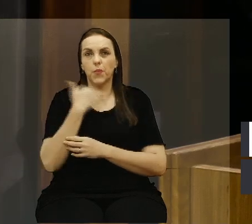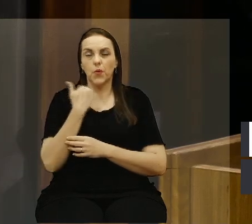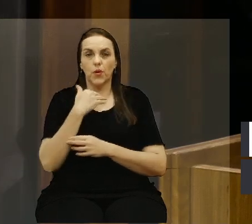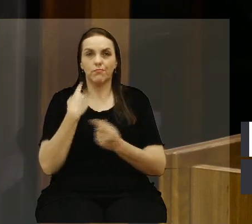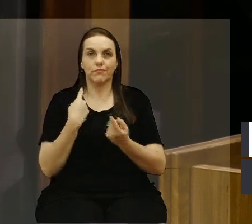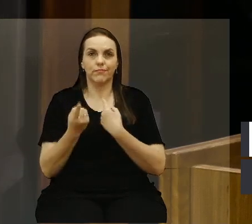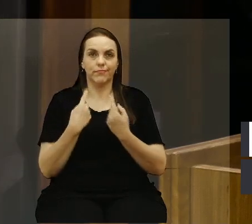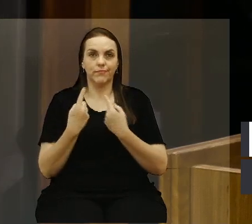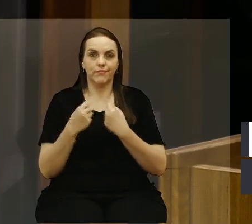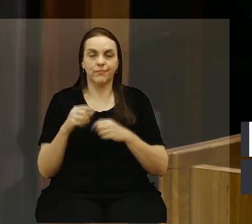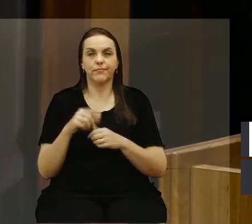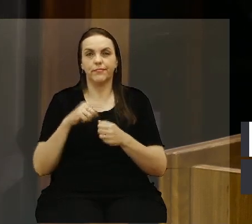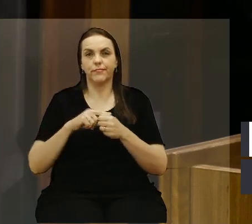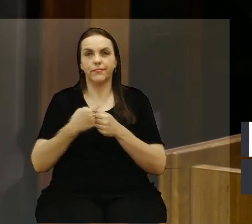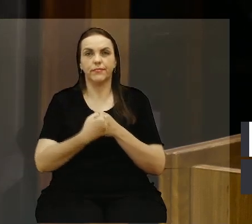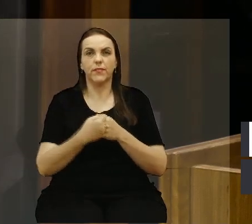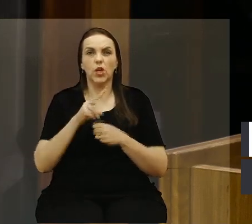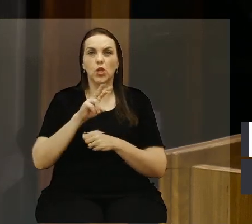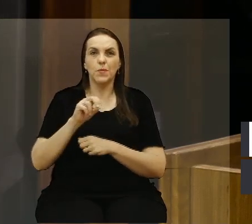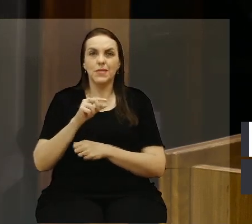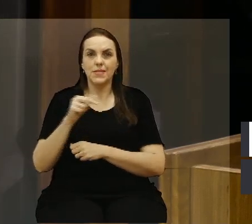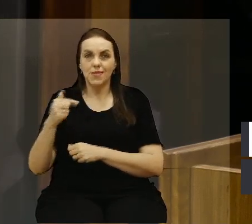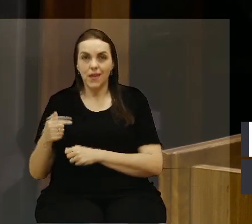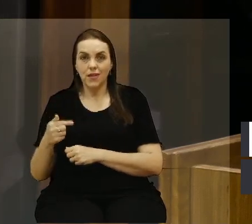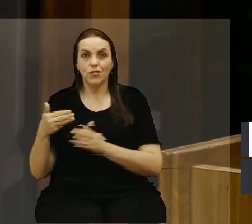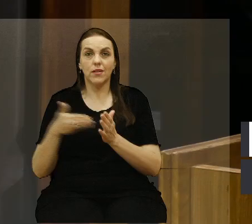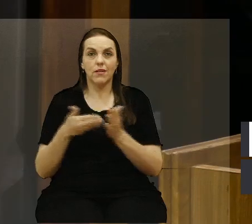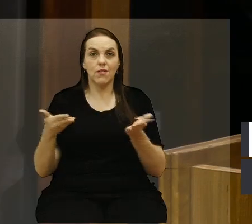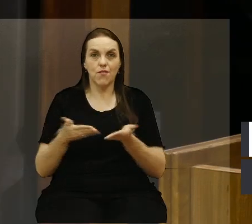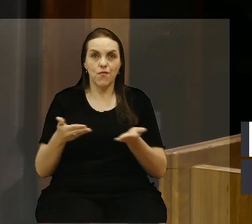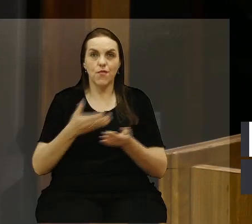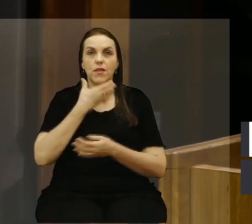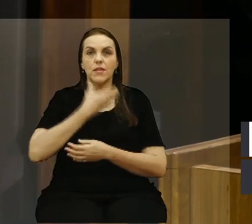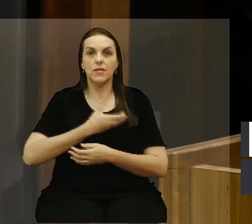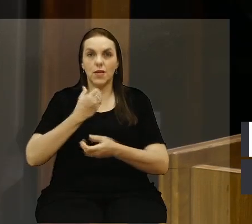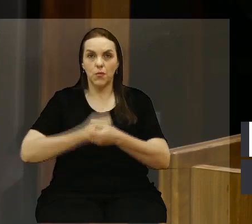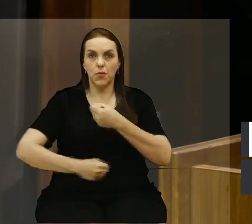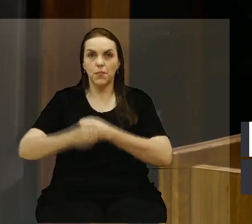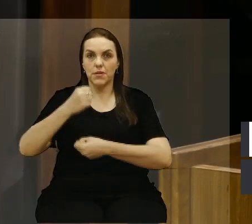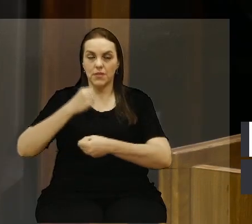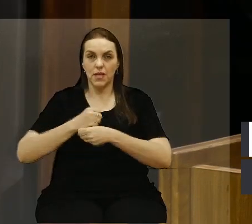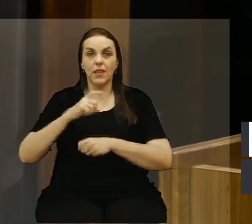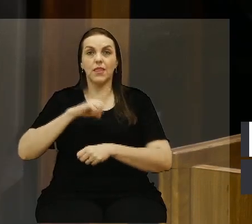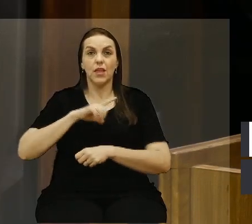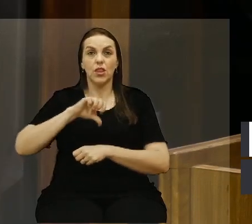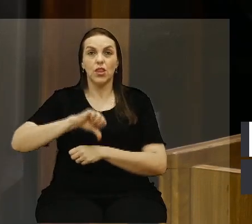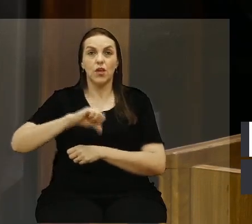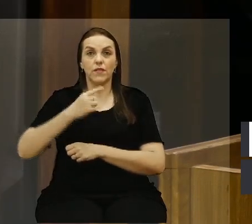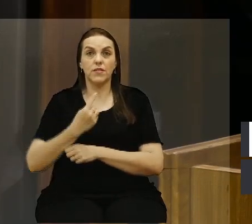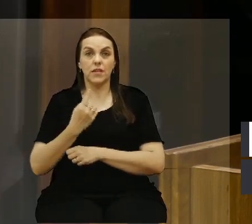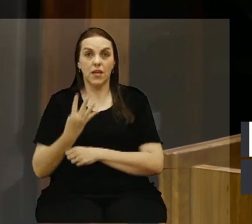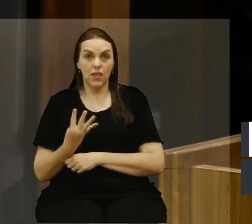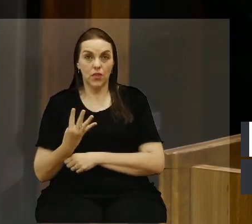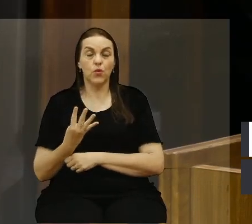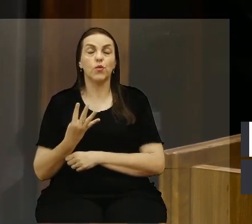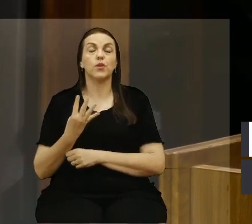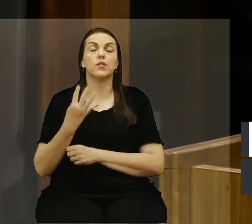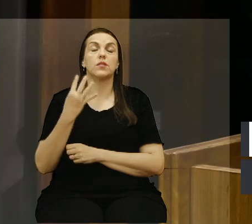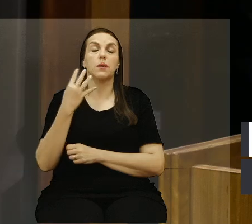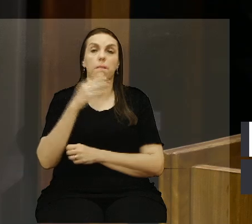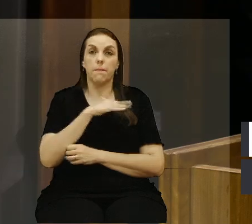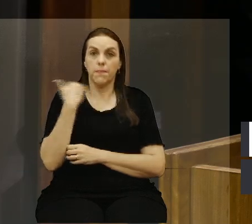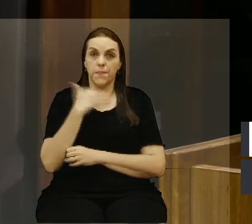cidade. Desde 2007 para cá, até dezembro do ano passado, nós temos 914 mortes no trânsito em